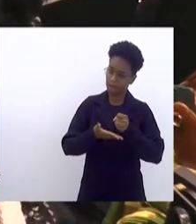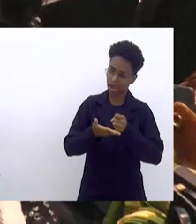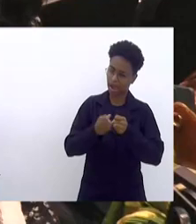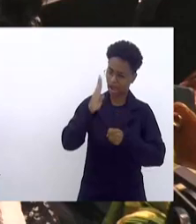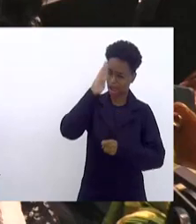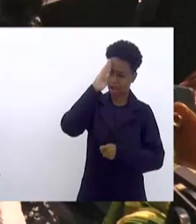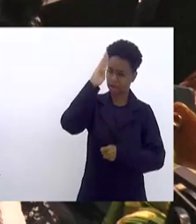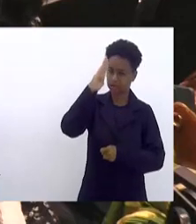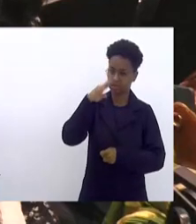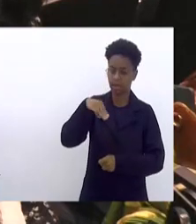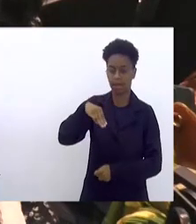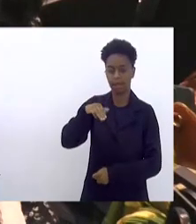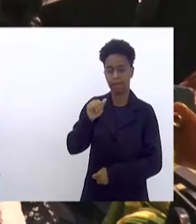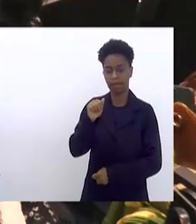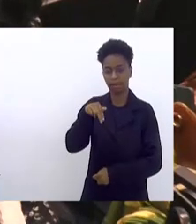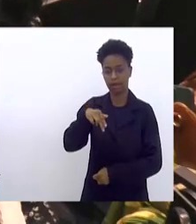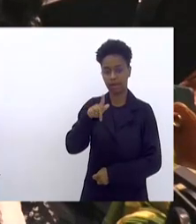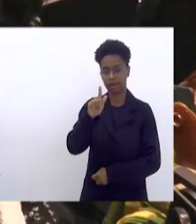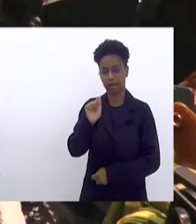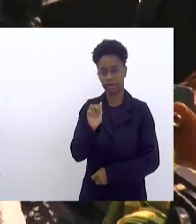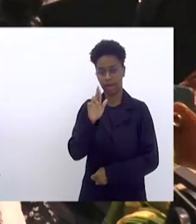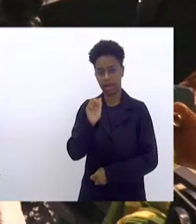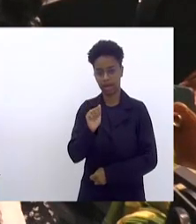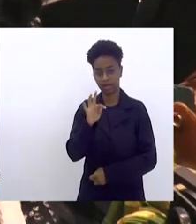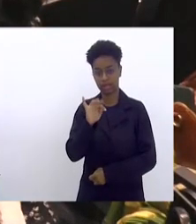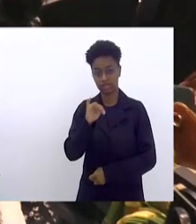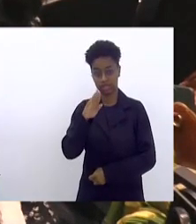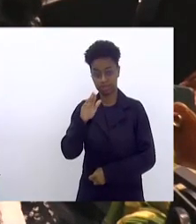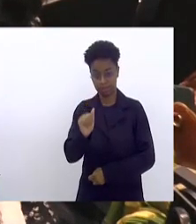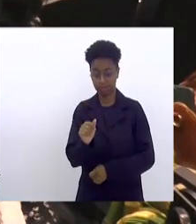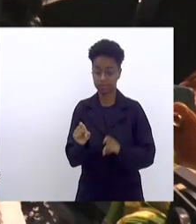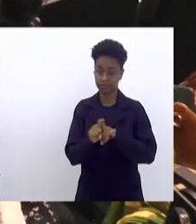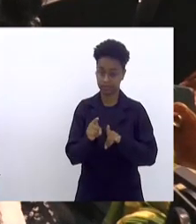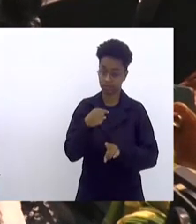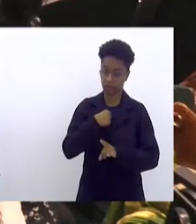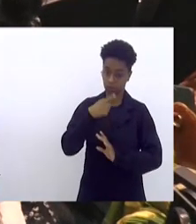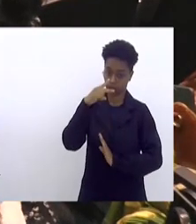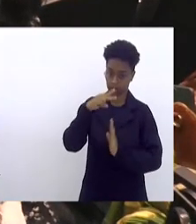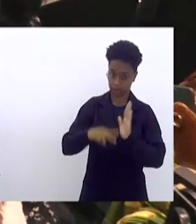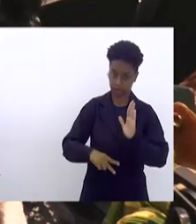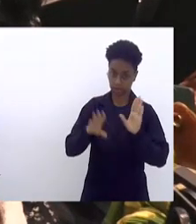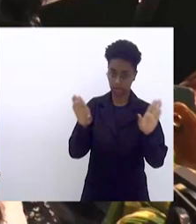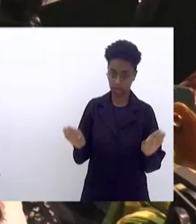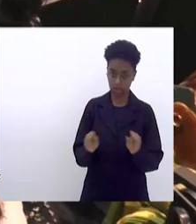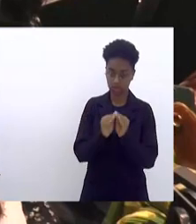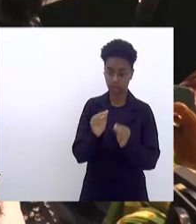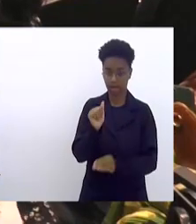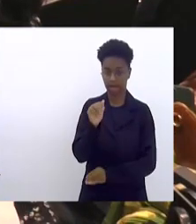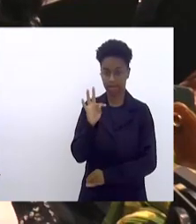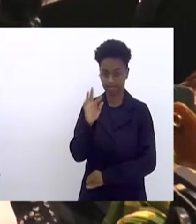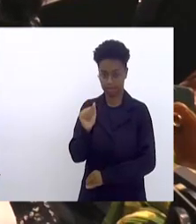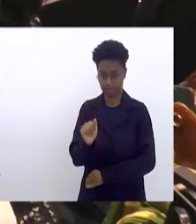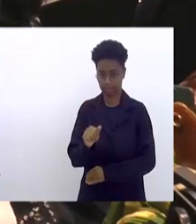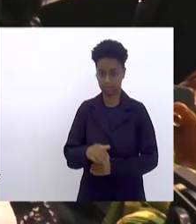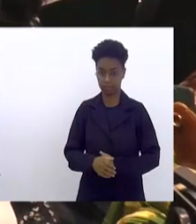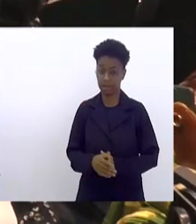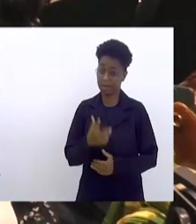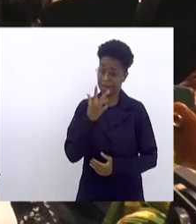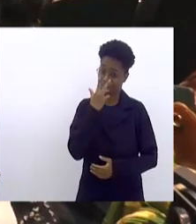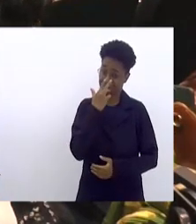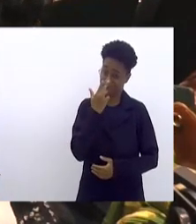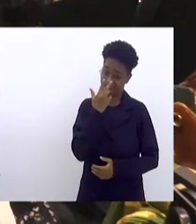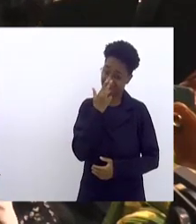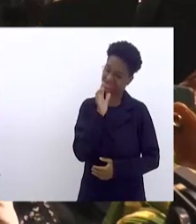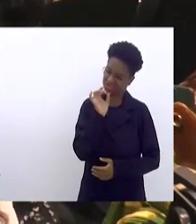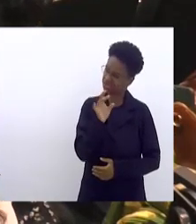desse número 1,8 milhão morreu na travessia do Atlântico se somarmos a mortalidade no próprio continente